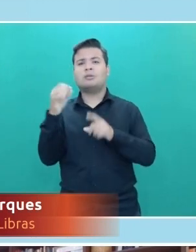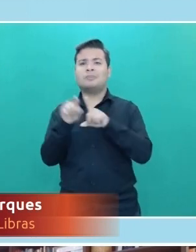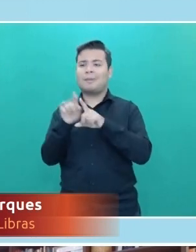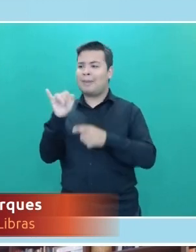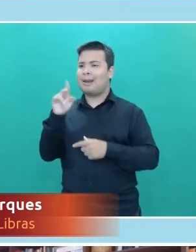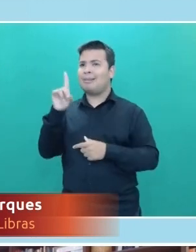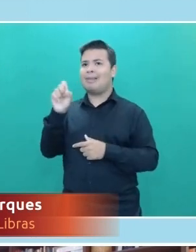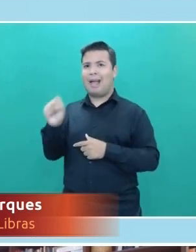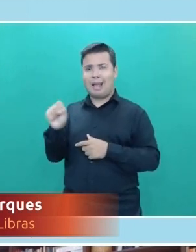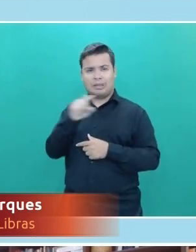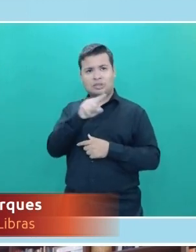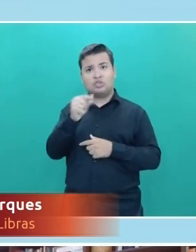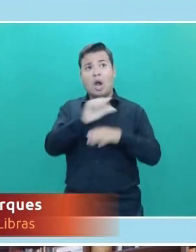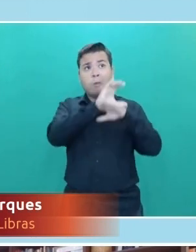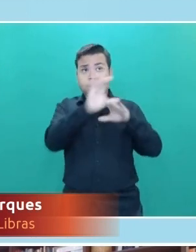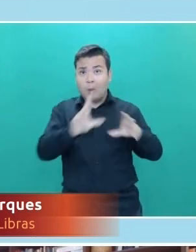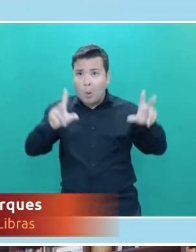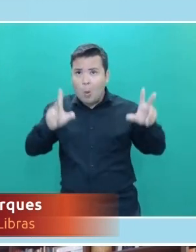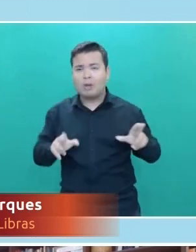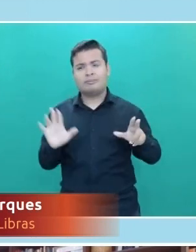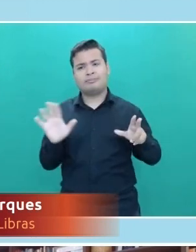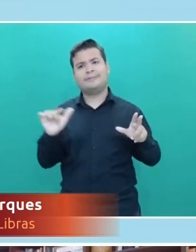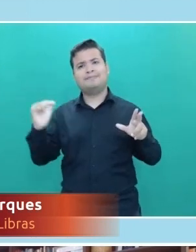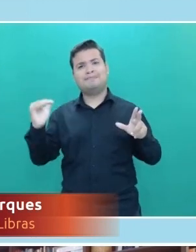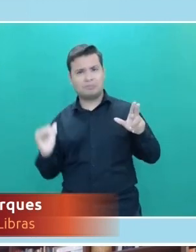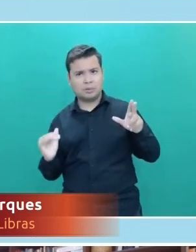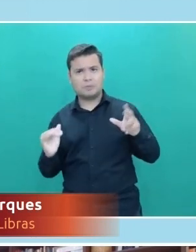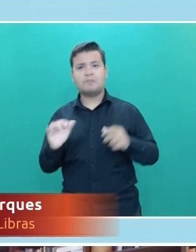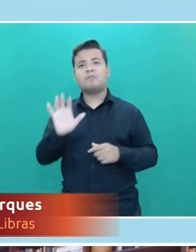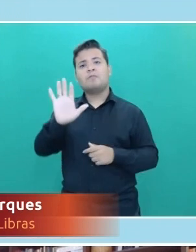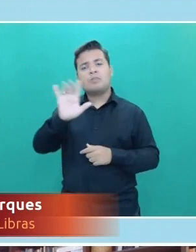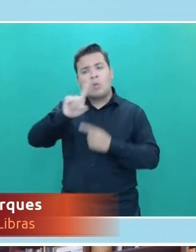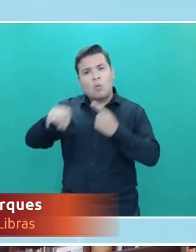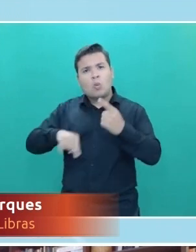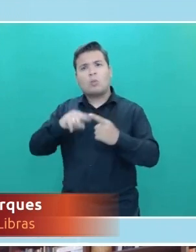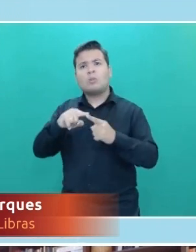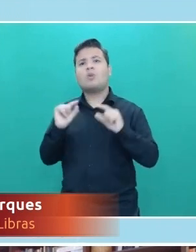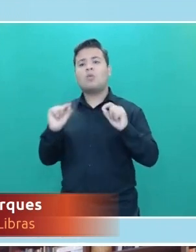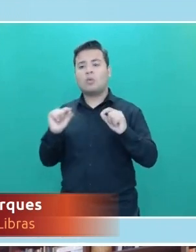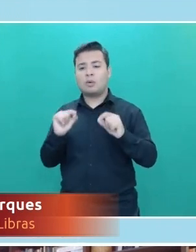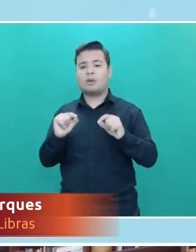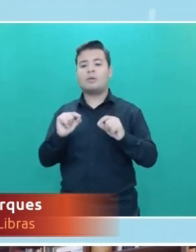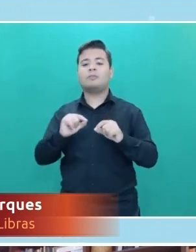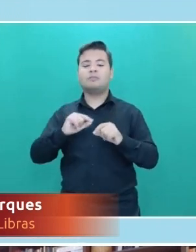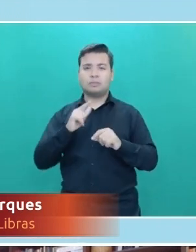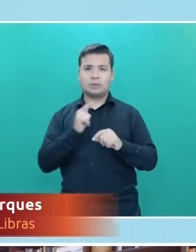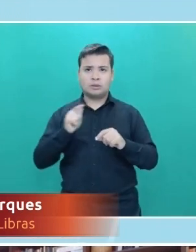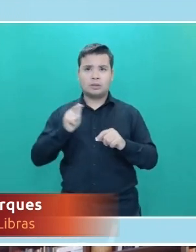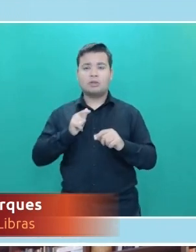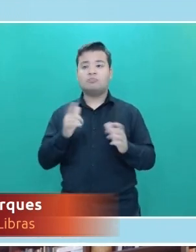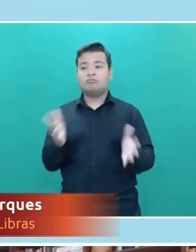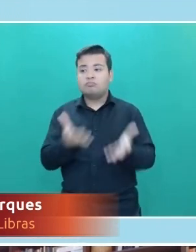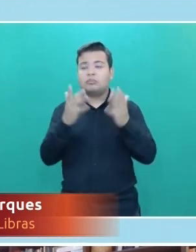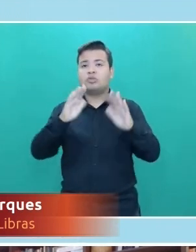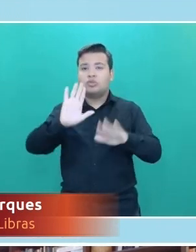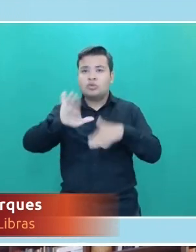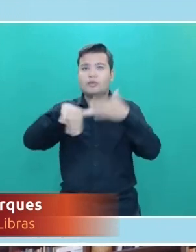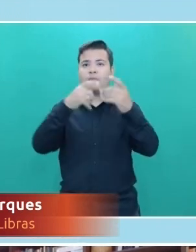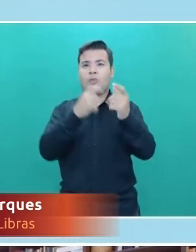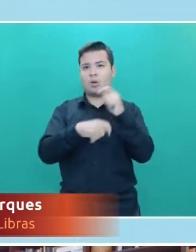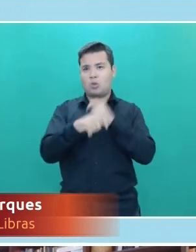mas que tem como propósito fundamental promover o desenvolvimento econômico em linhas de